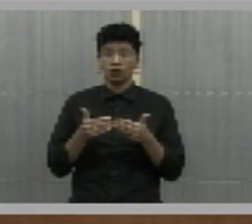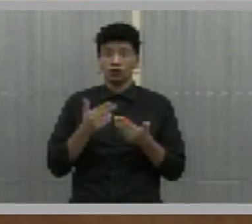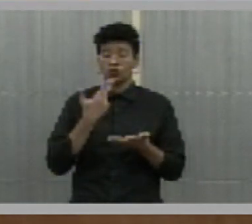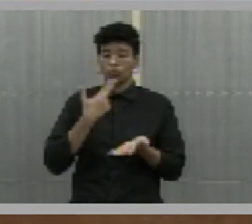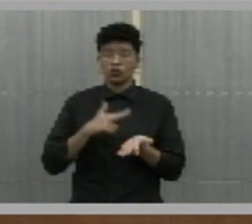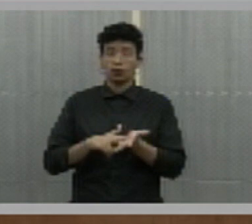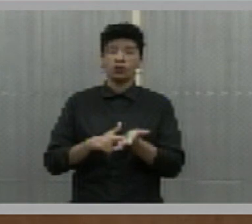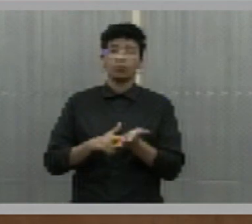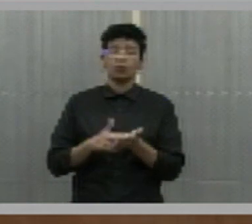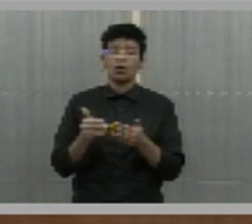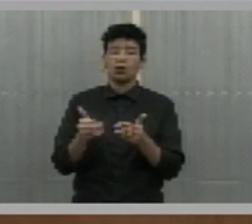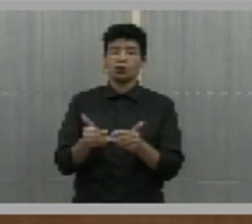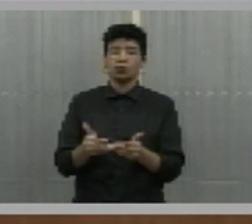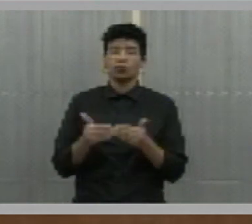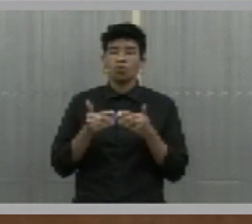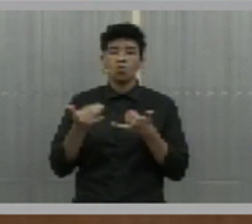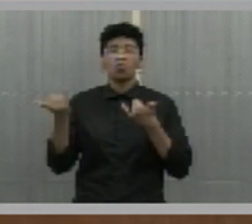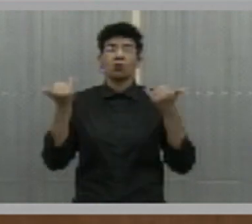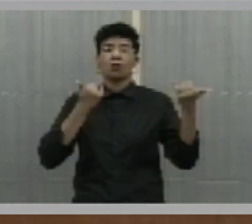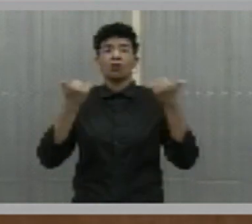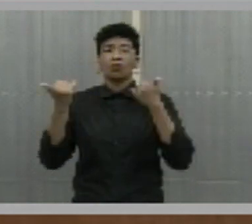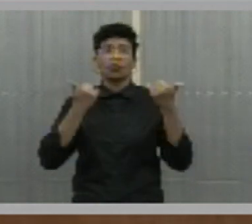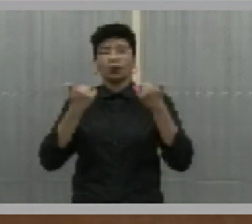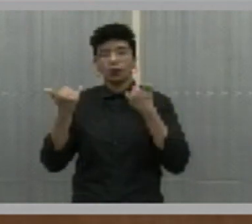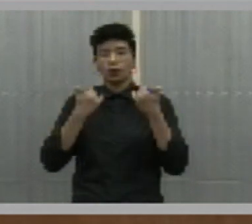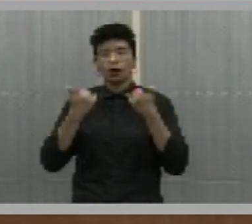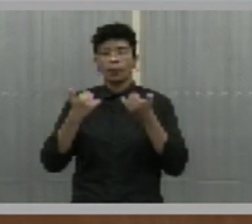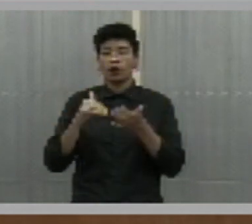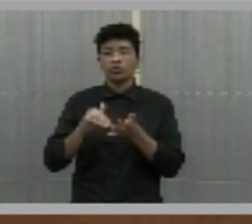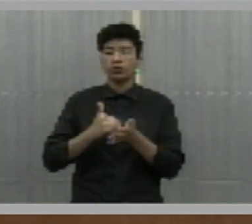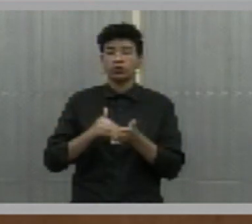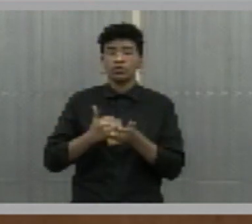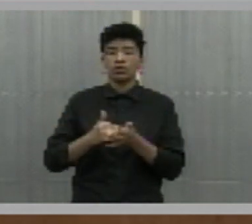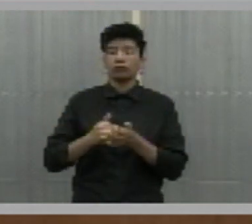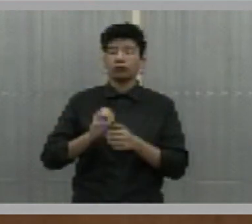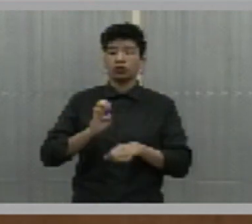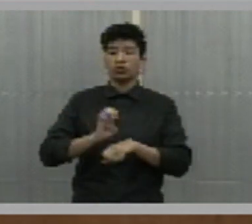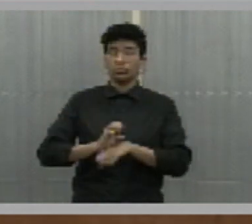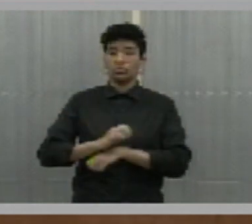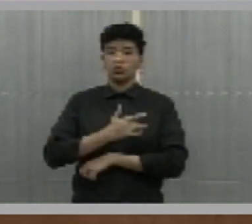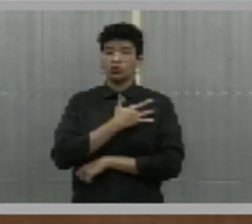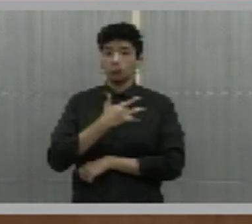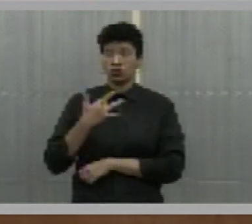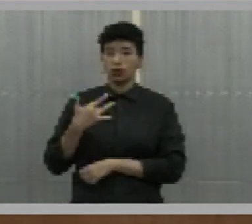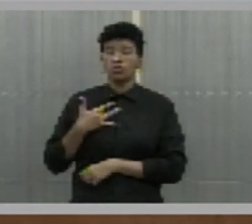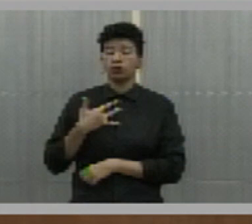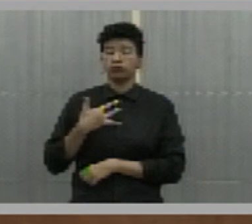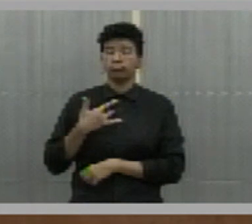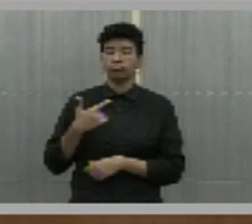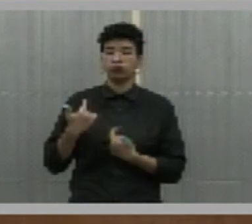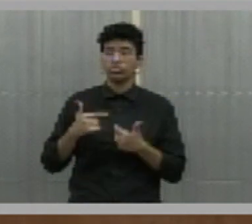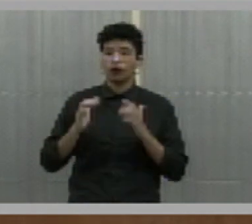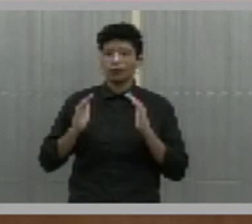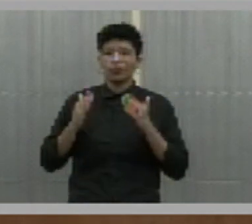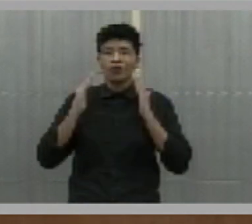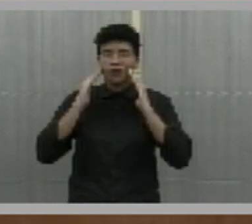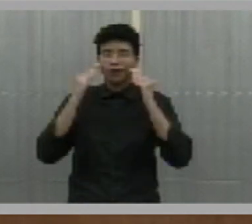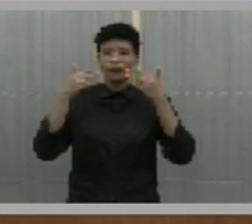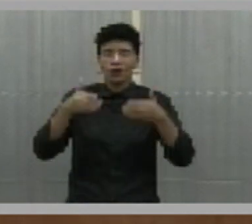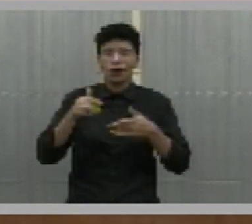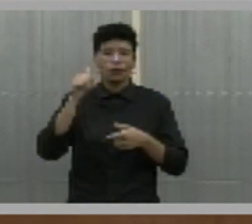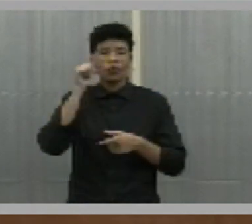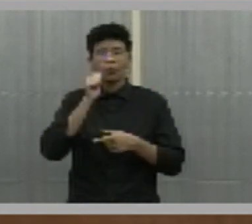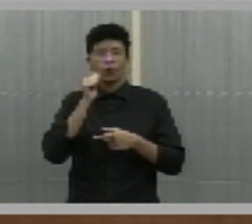envio de solicitação à informação para a Secretaria Estadual de Saúde sobre o serviço de atenção às mulheres vítimas de